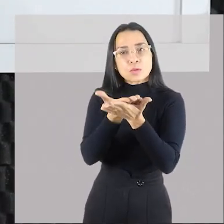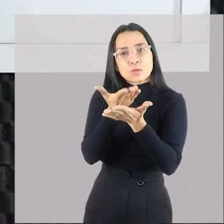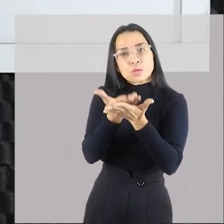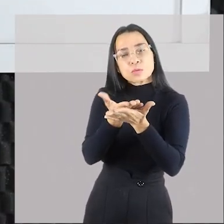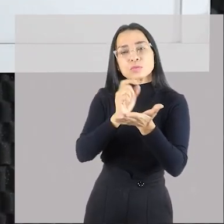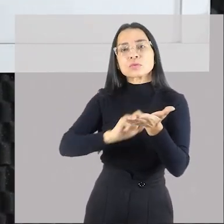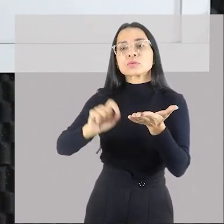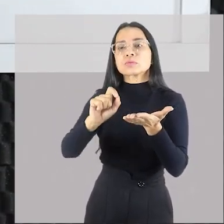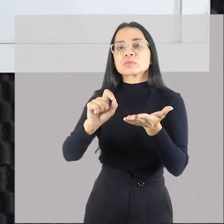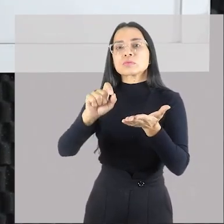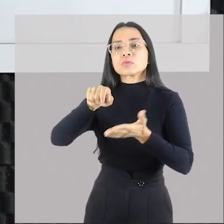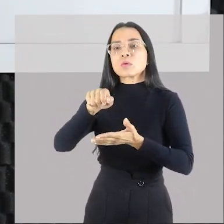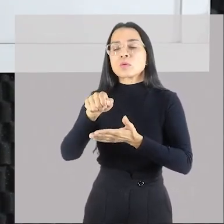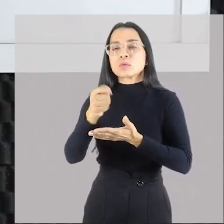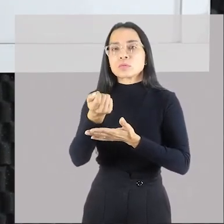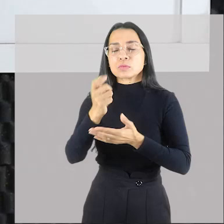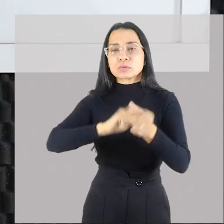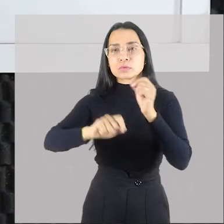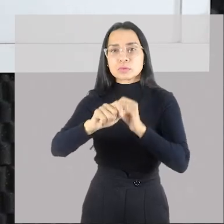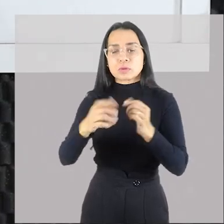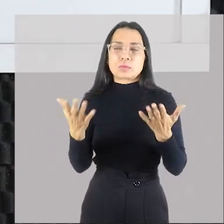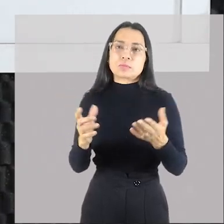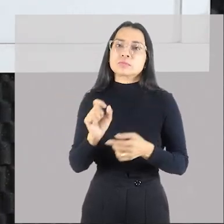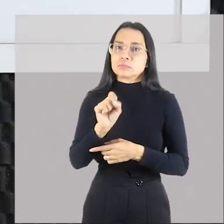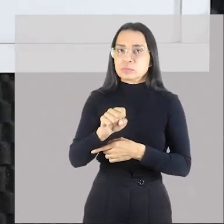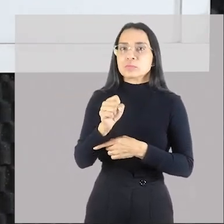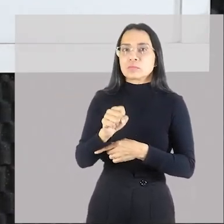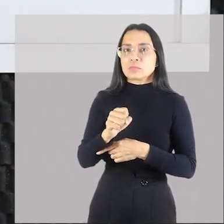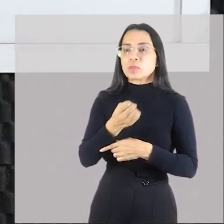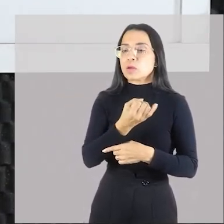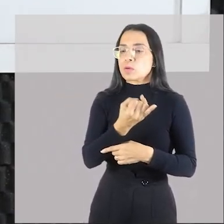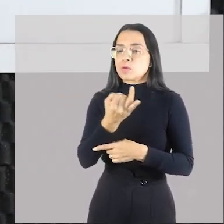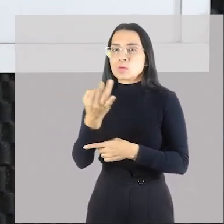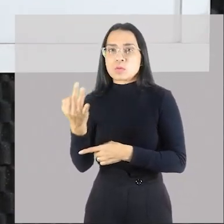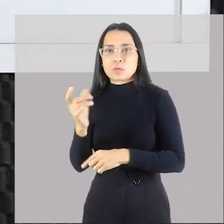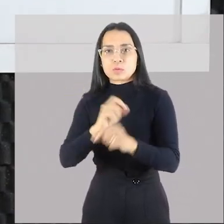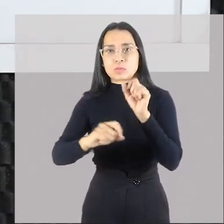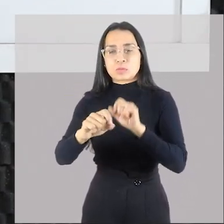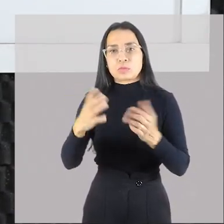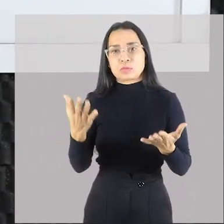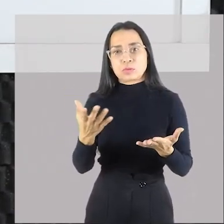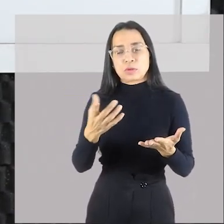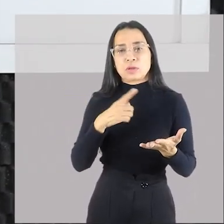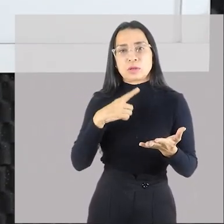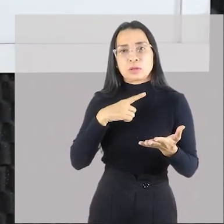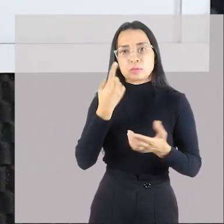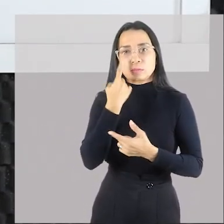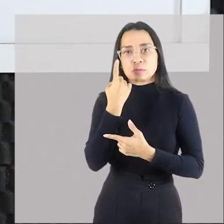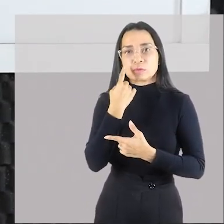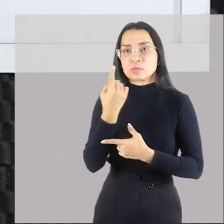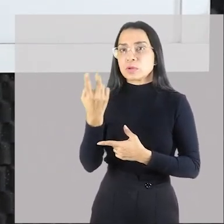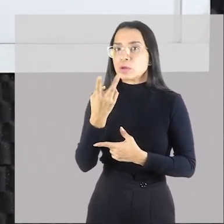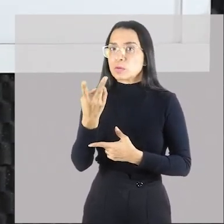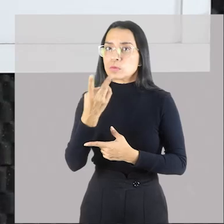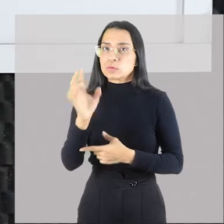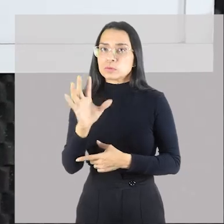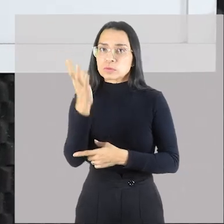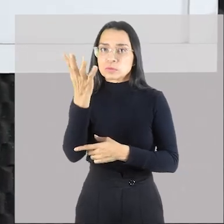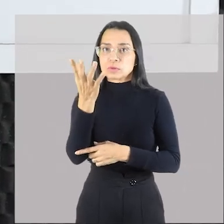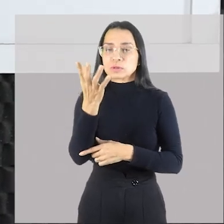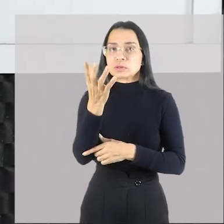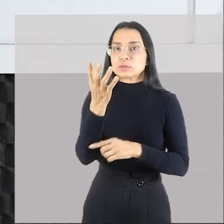sinal? Influencia muita coisa, a gente vai ver aqui, tá? Então, nós temos que ver as duas situações da função afim. Para